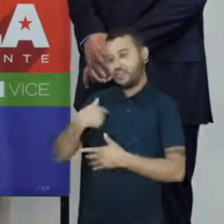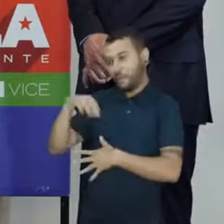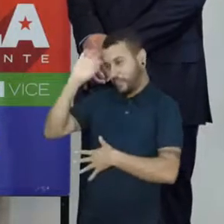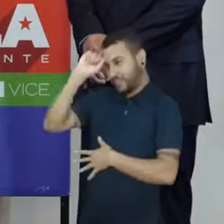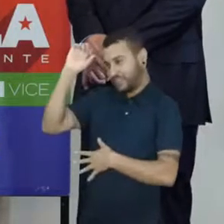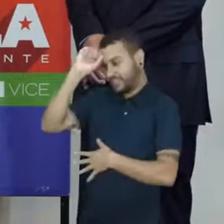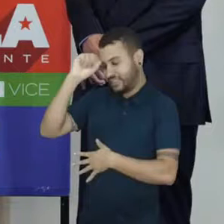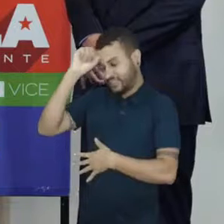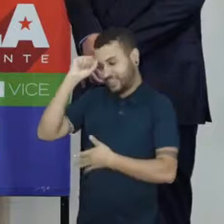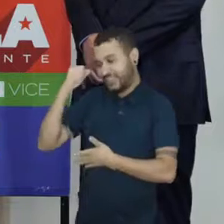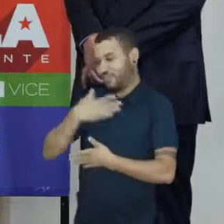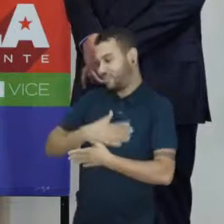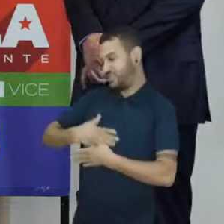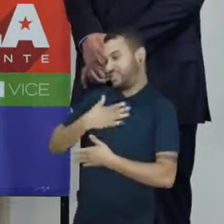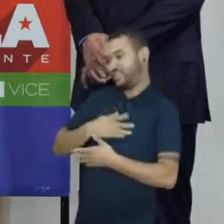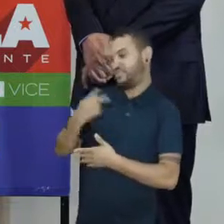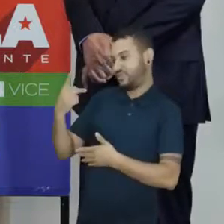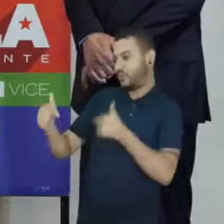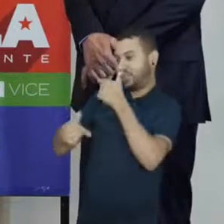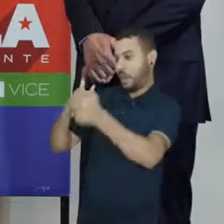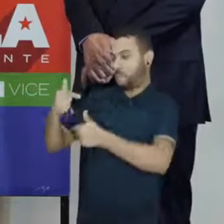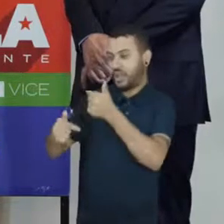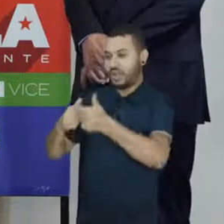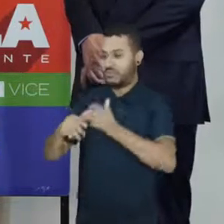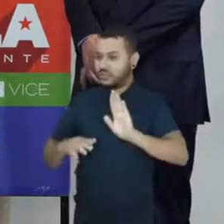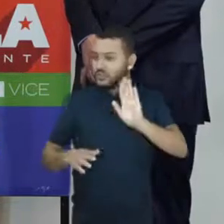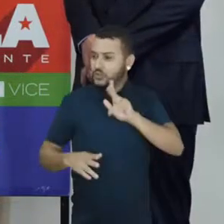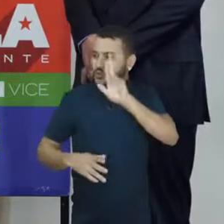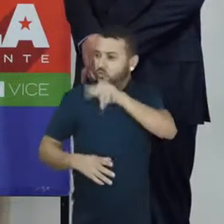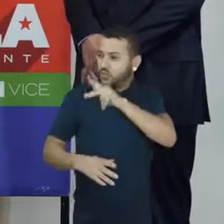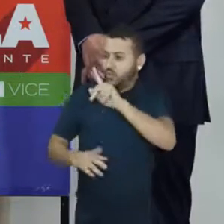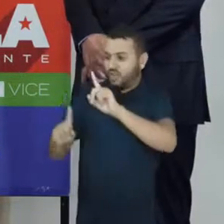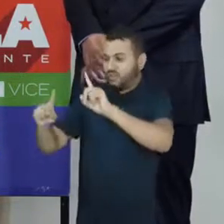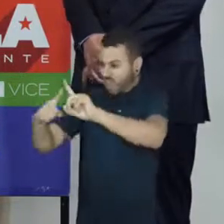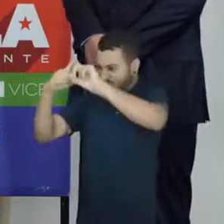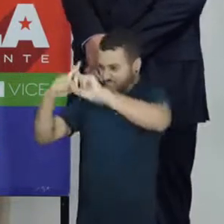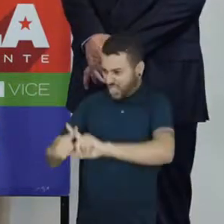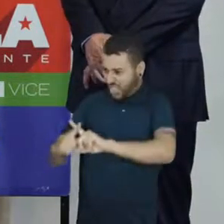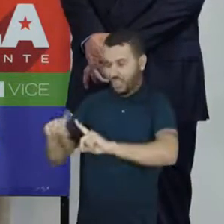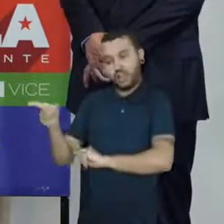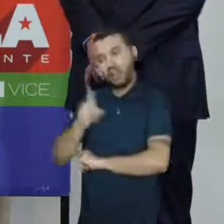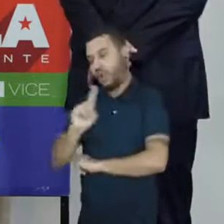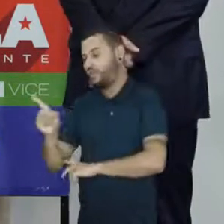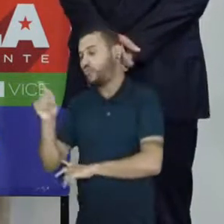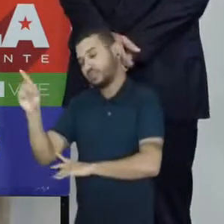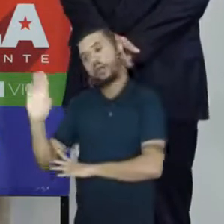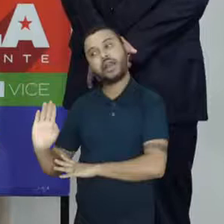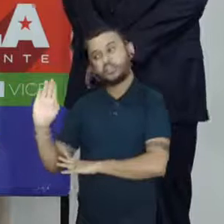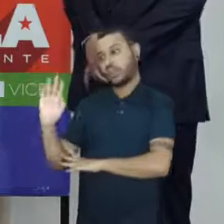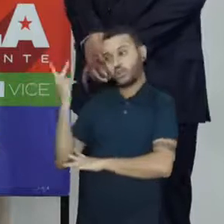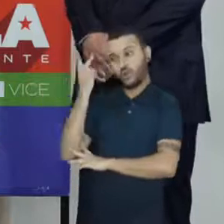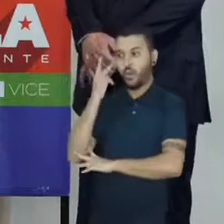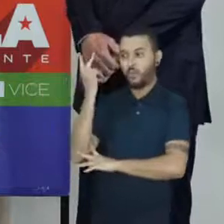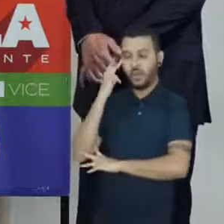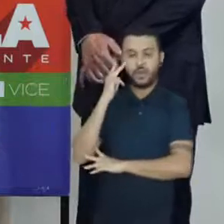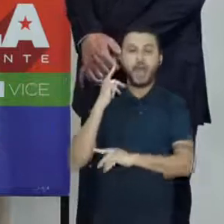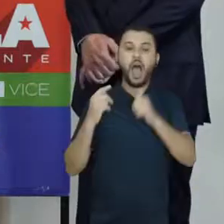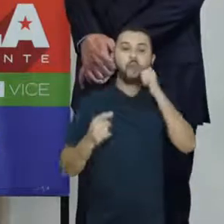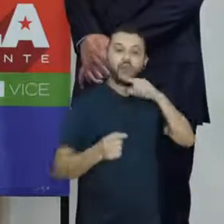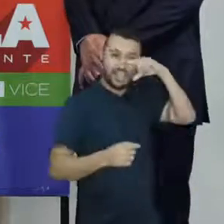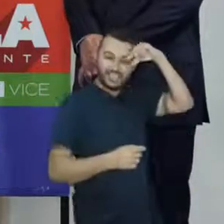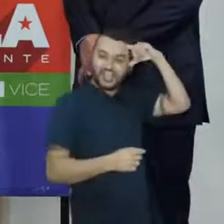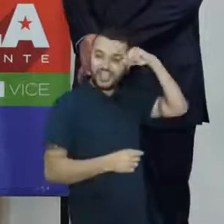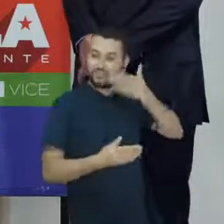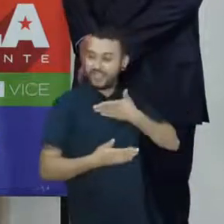campanha. Eu nunca vi você como adversário, eu vi você como uma candidata. A Janja, que é minha mulher,